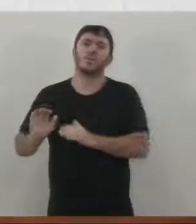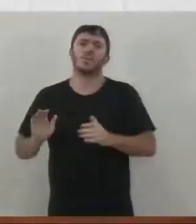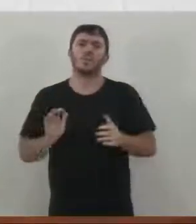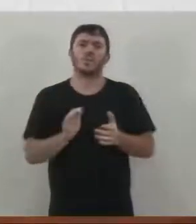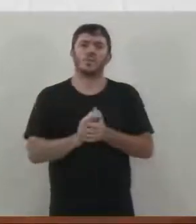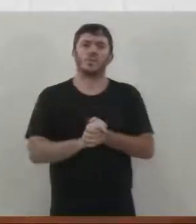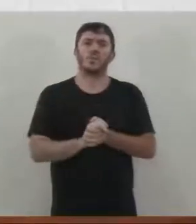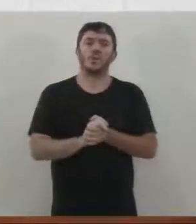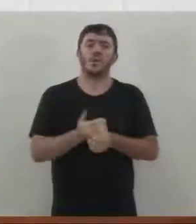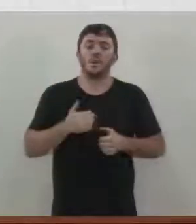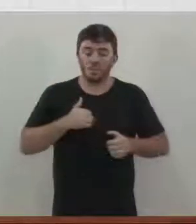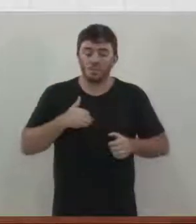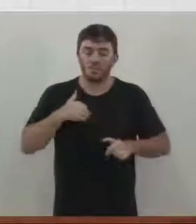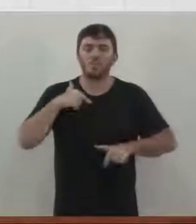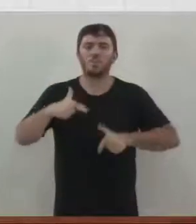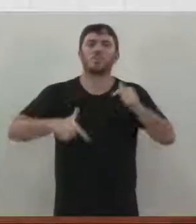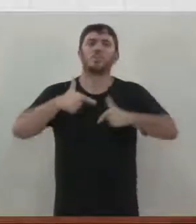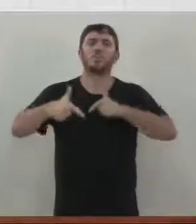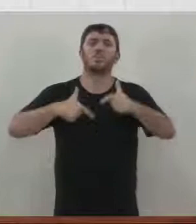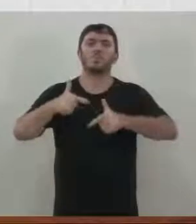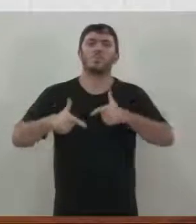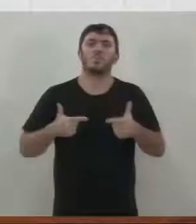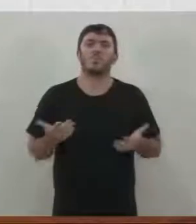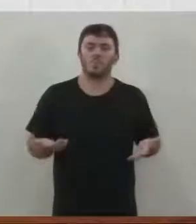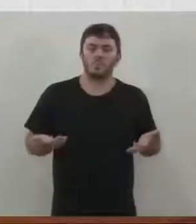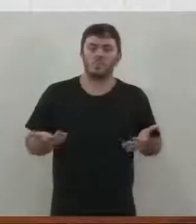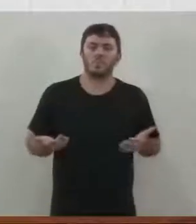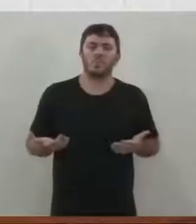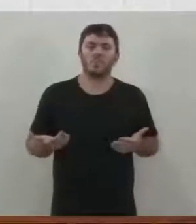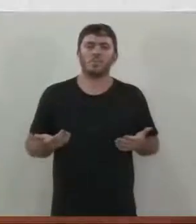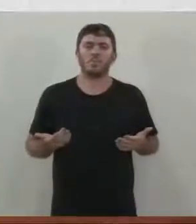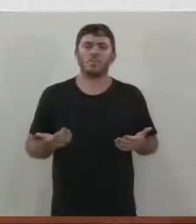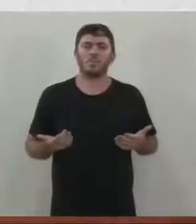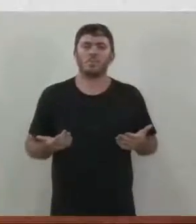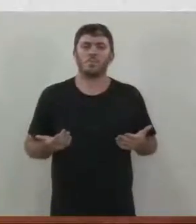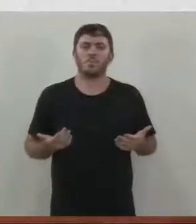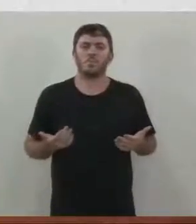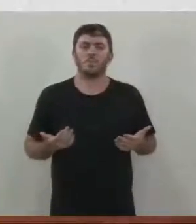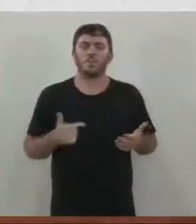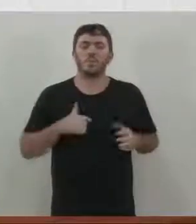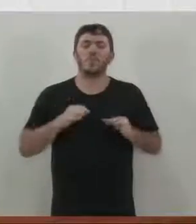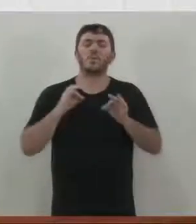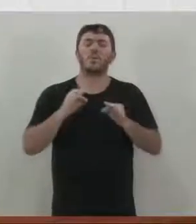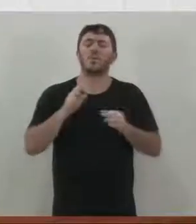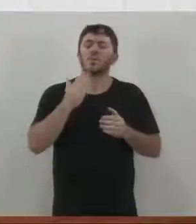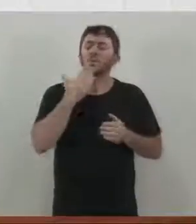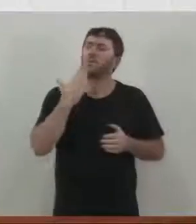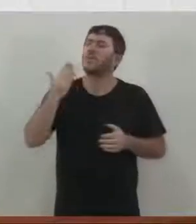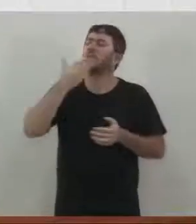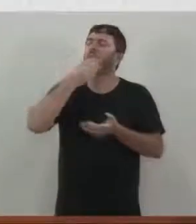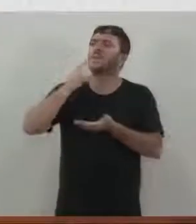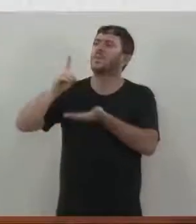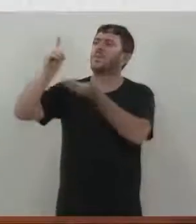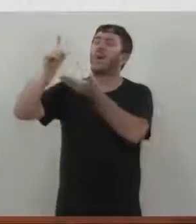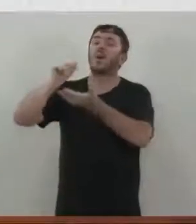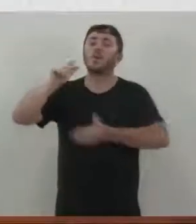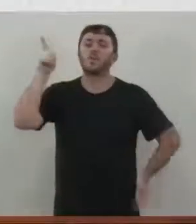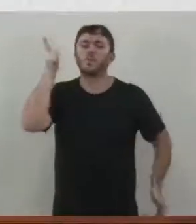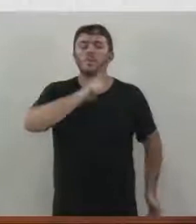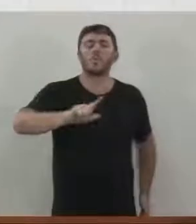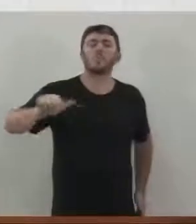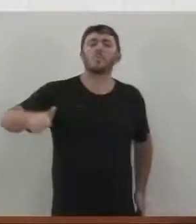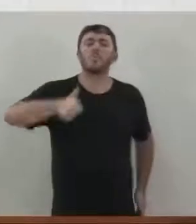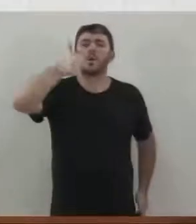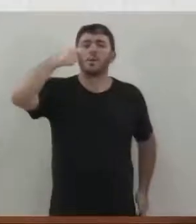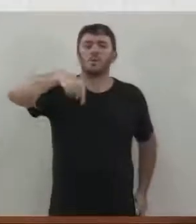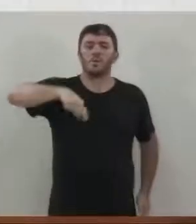enfim, estamos aqui para trabalhar e que, com certeza, nós pedimos a Deus que vença o melhor para a nossa